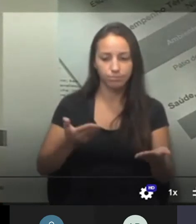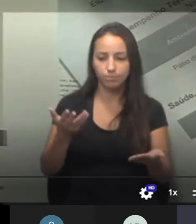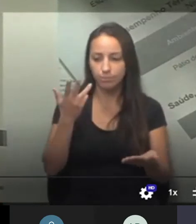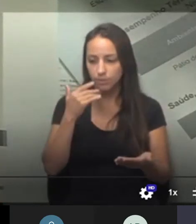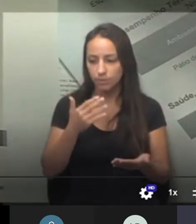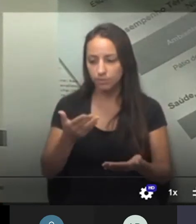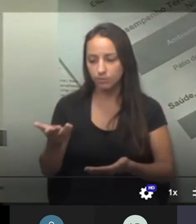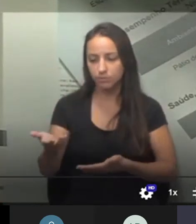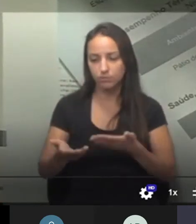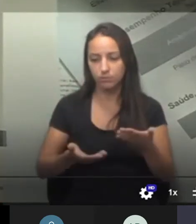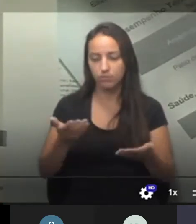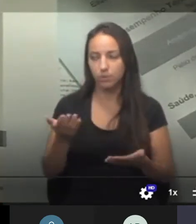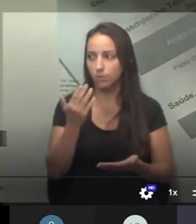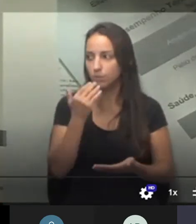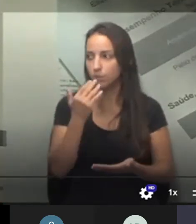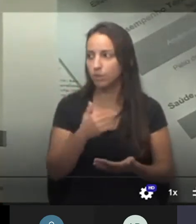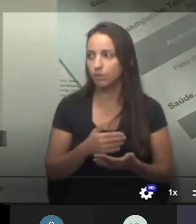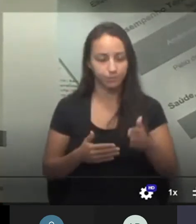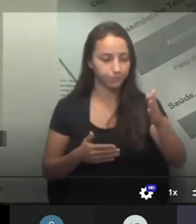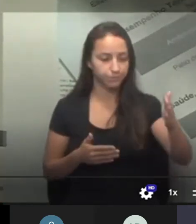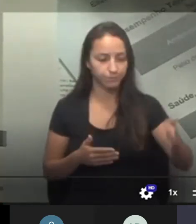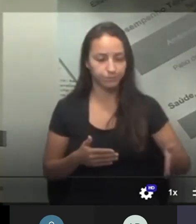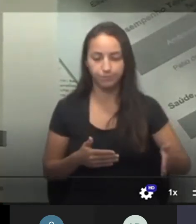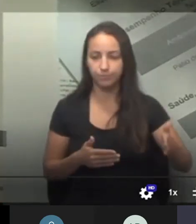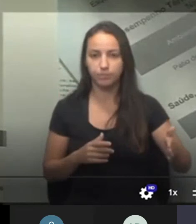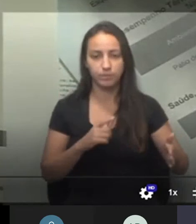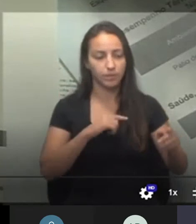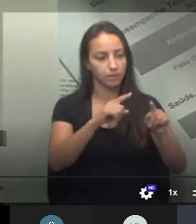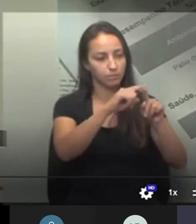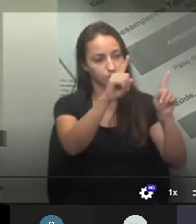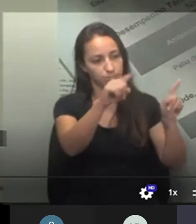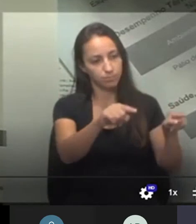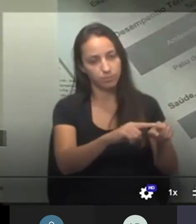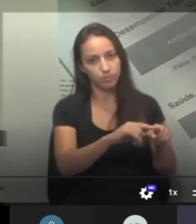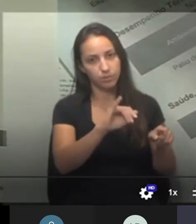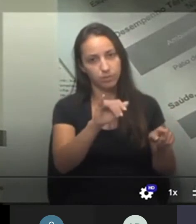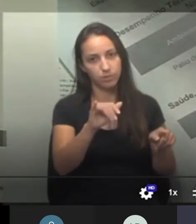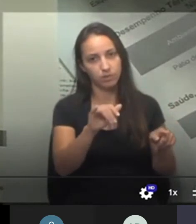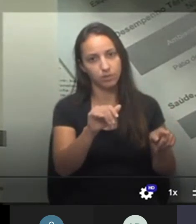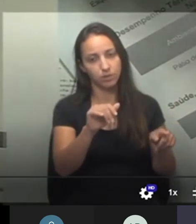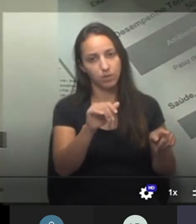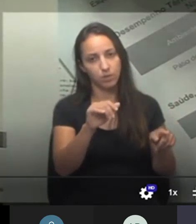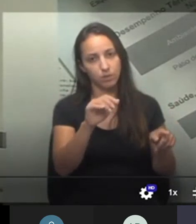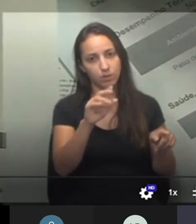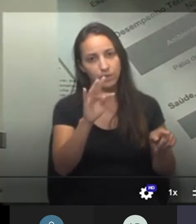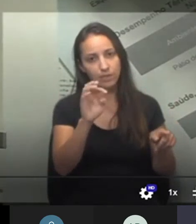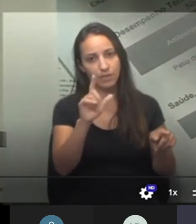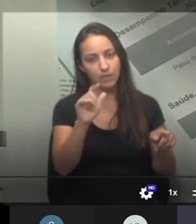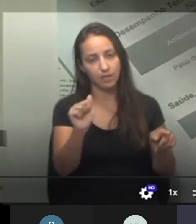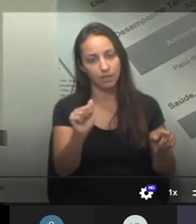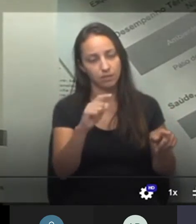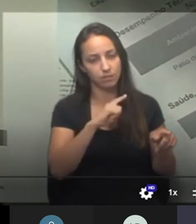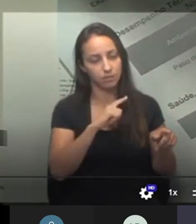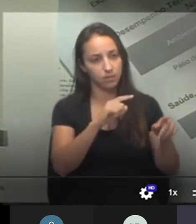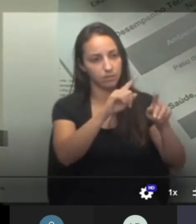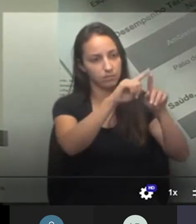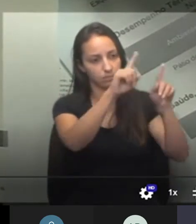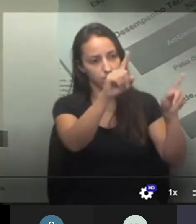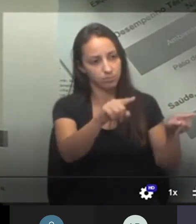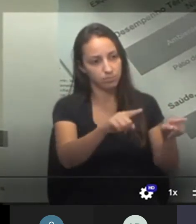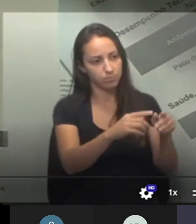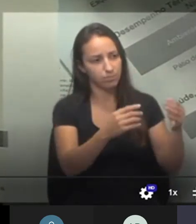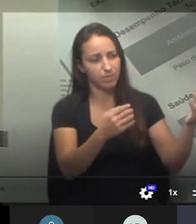as crianças. Observe aqui deste lado, tem uma janela com tela. Isso também é uma questão importante,